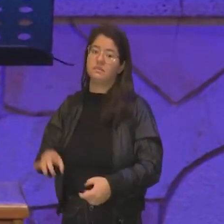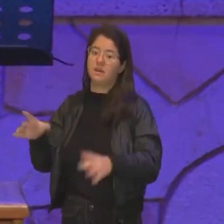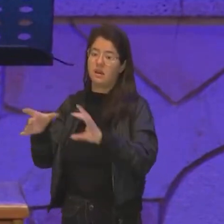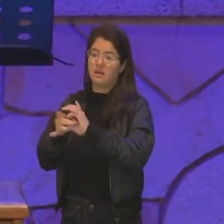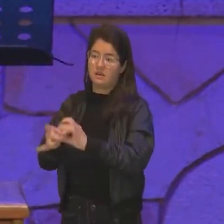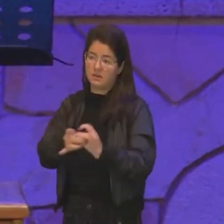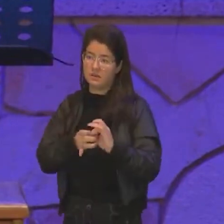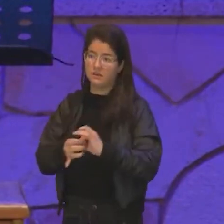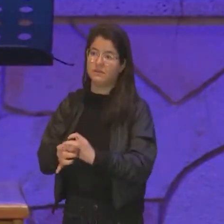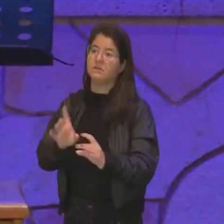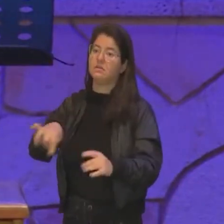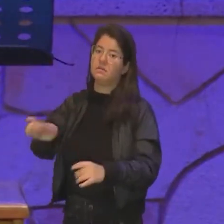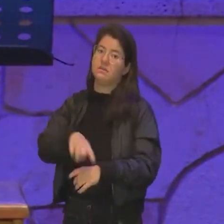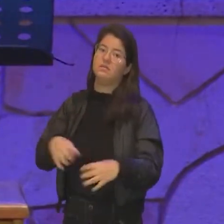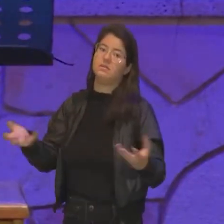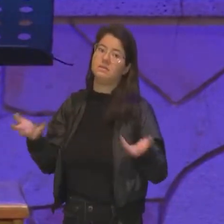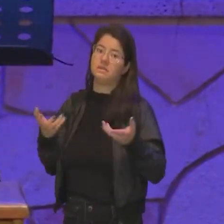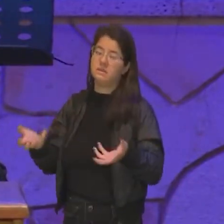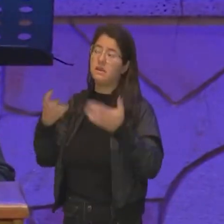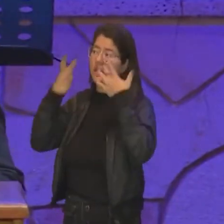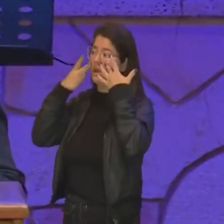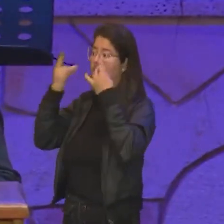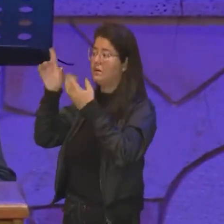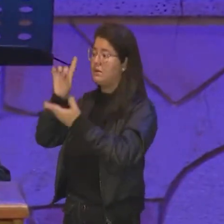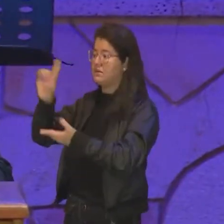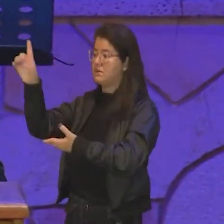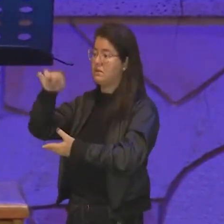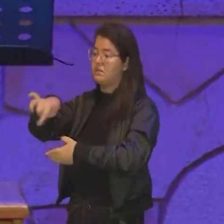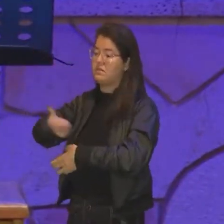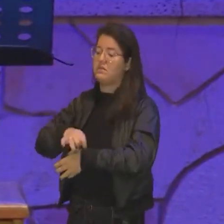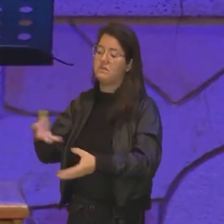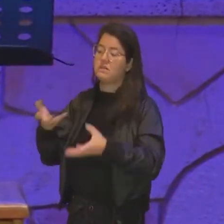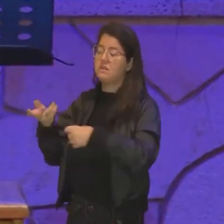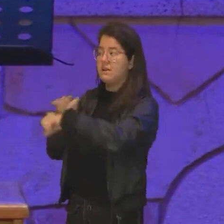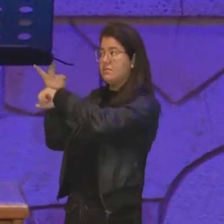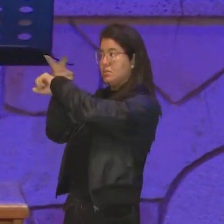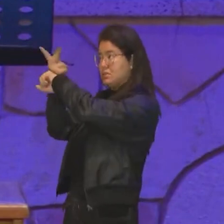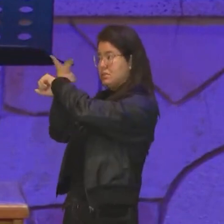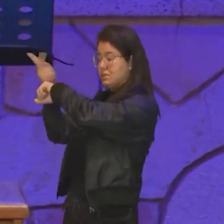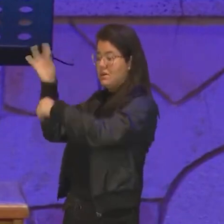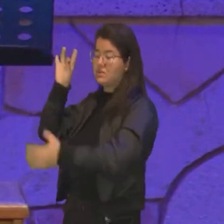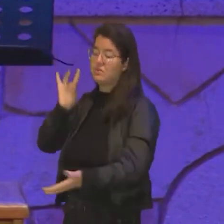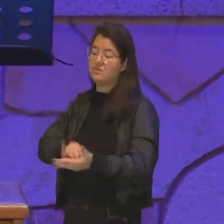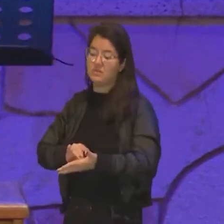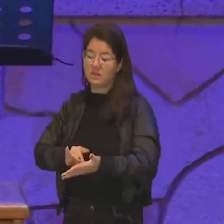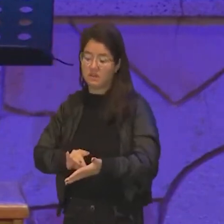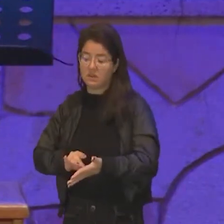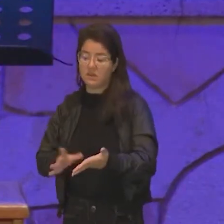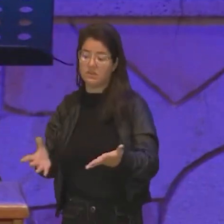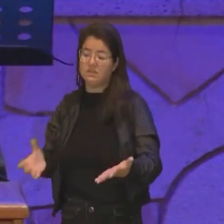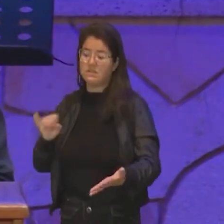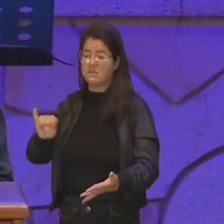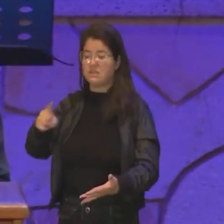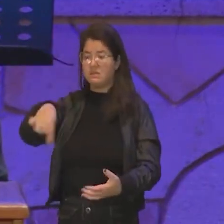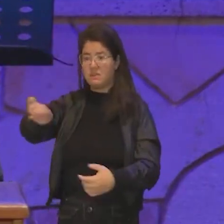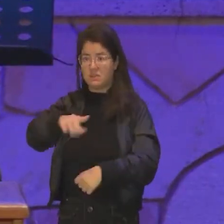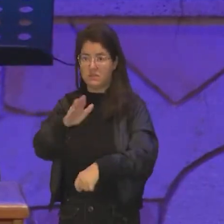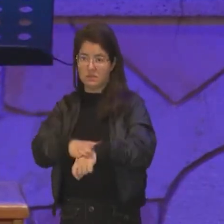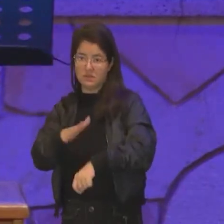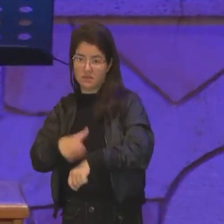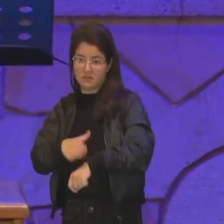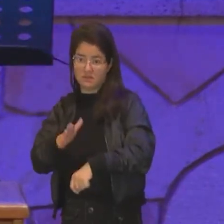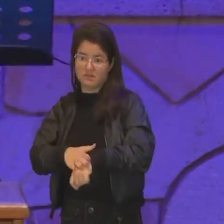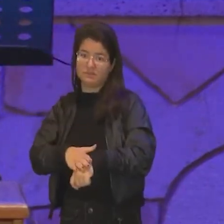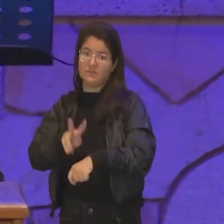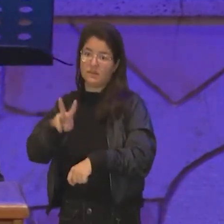aliança? Vocês querem me ouvir? Vocês querem me buscar com todo o vosso coração? Se fizerem isso,